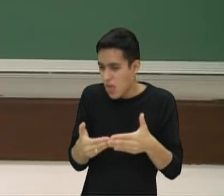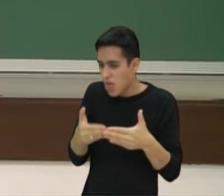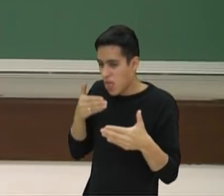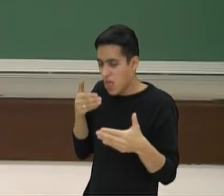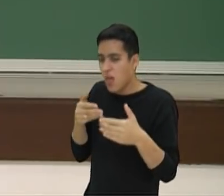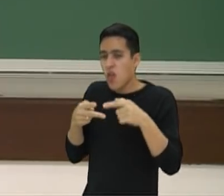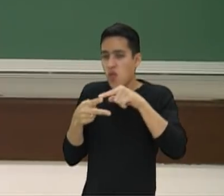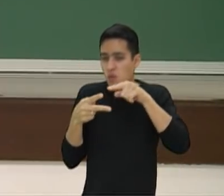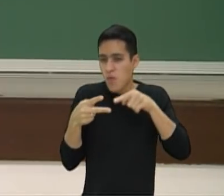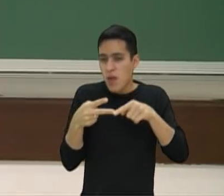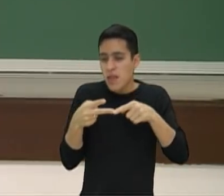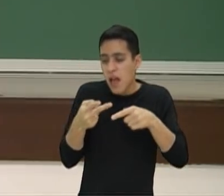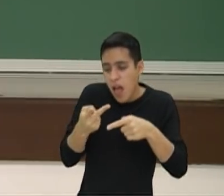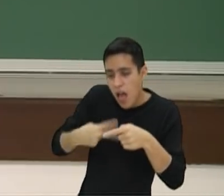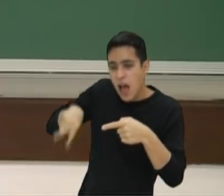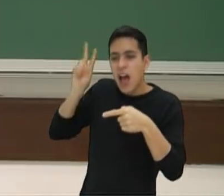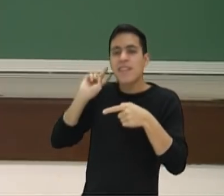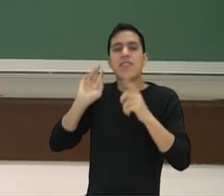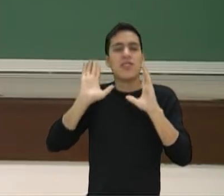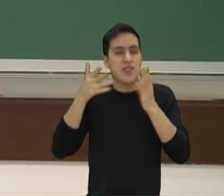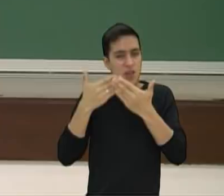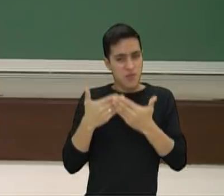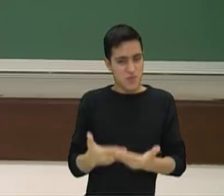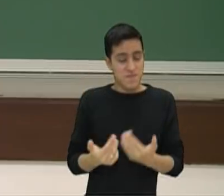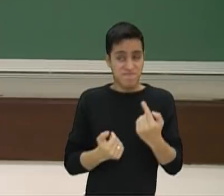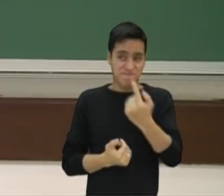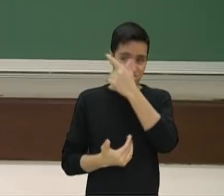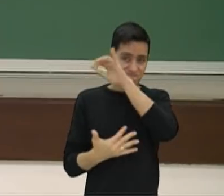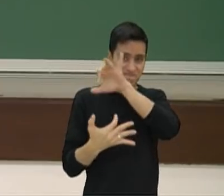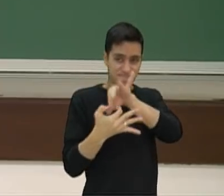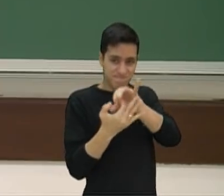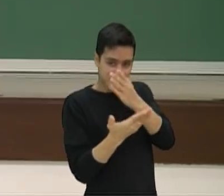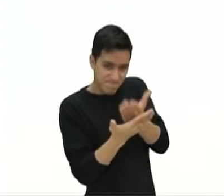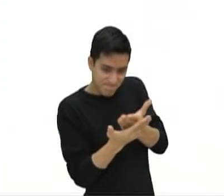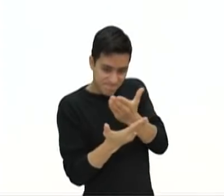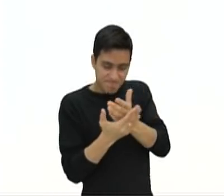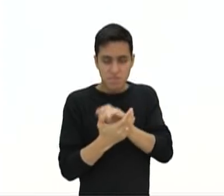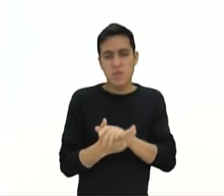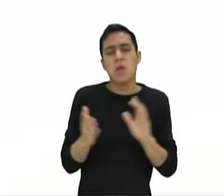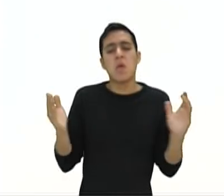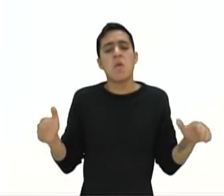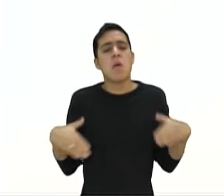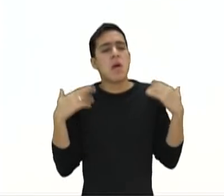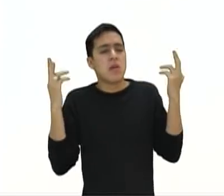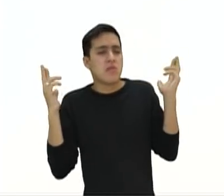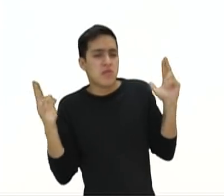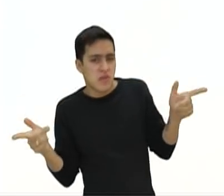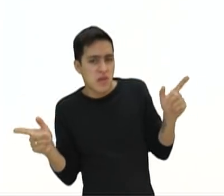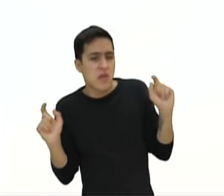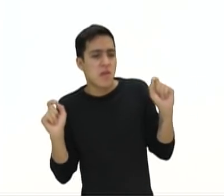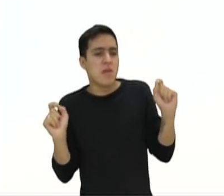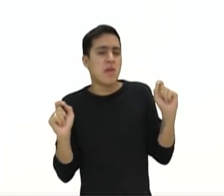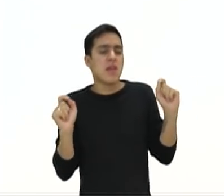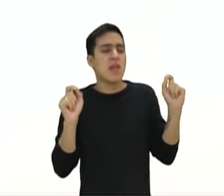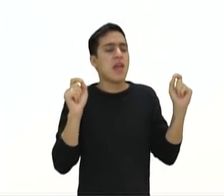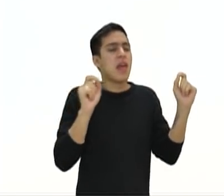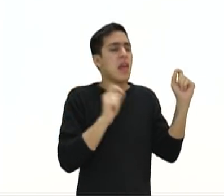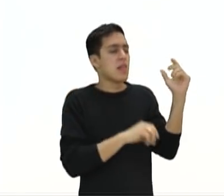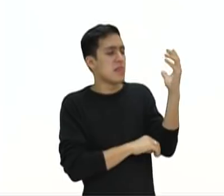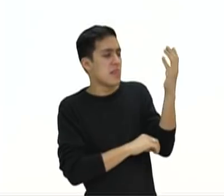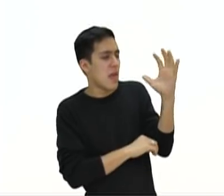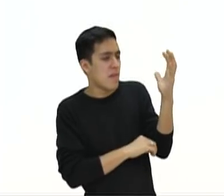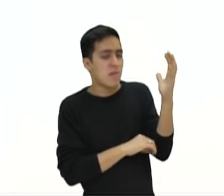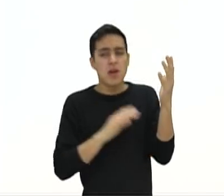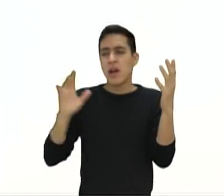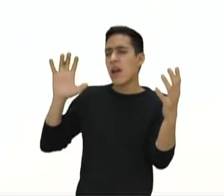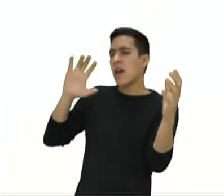2 aulas anteriores. Vamos lá? Qual é a diferença entre clima e tempo? Acabei